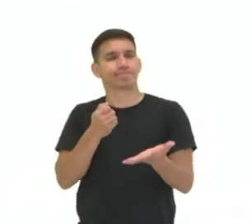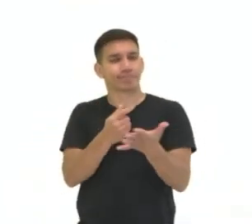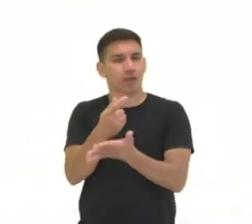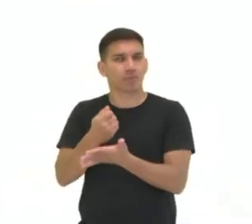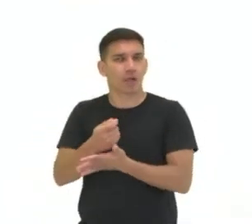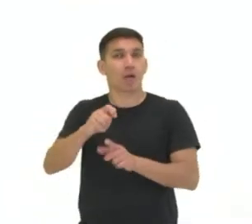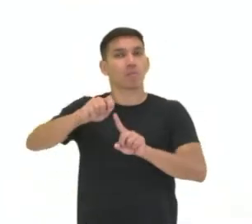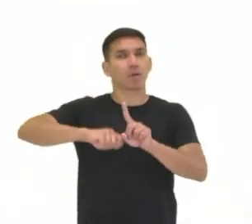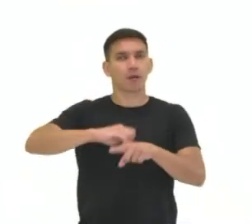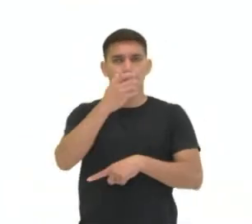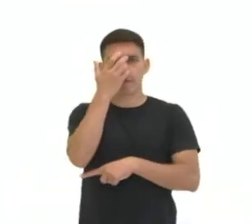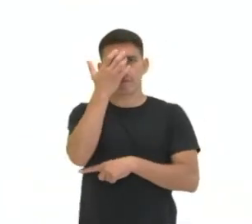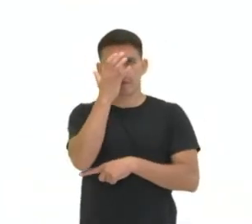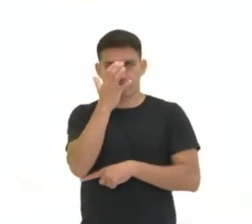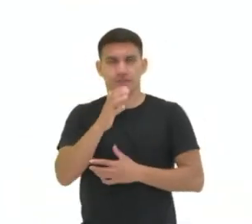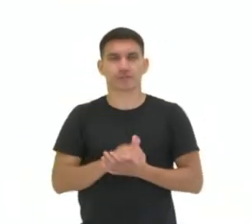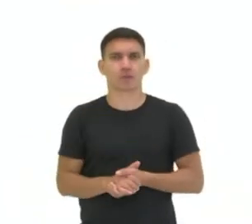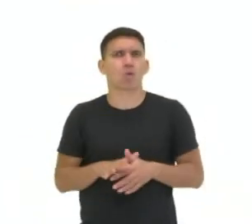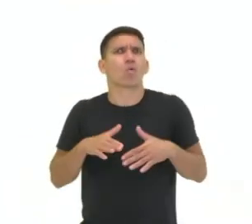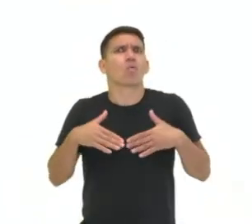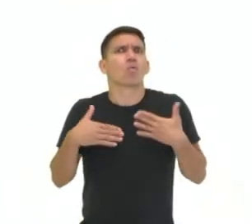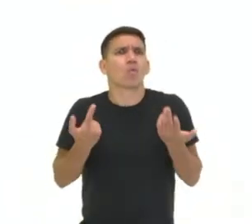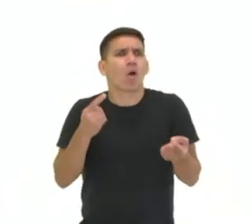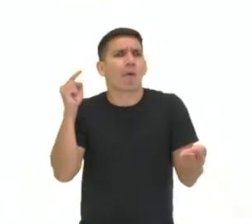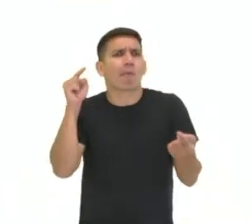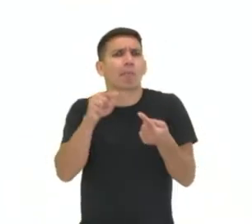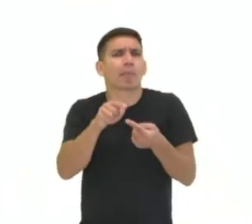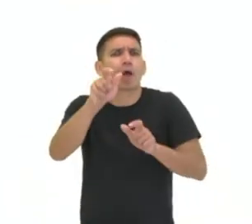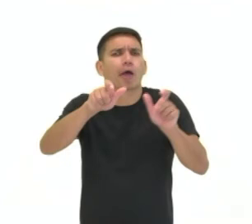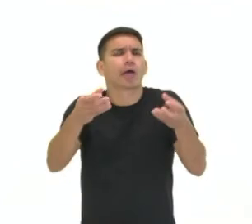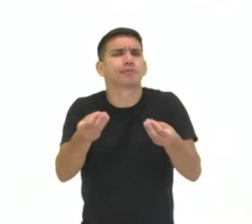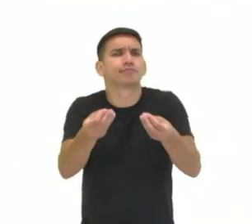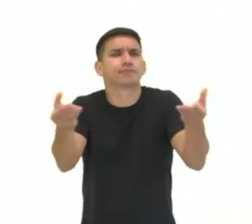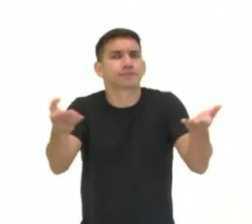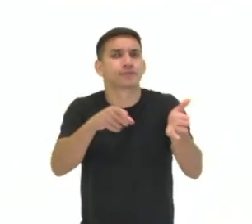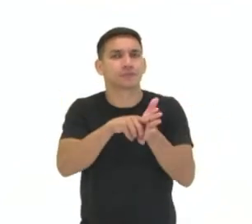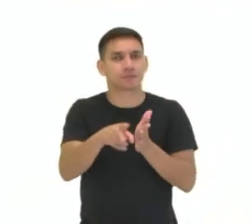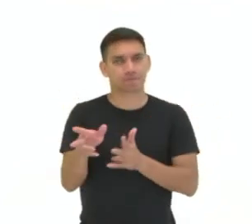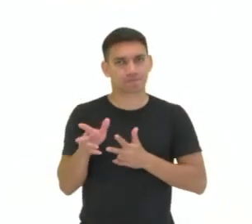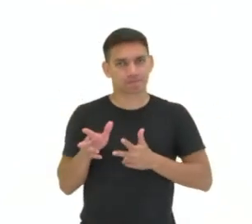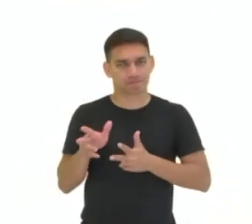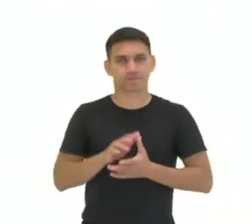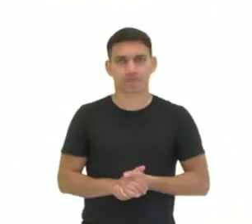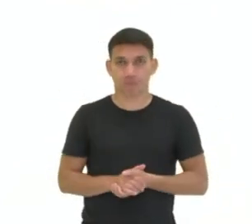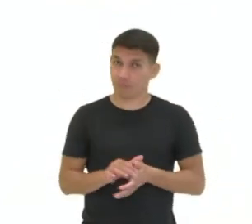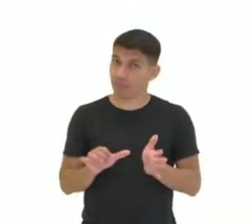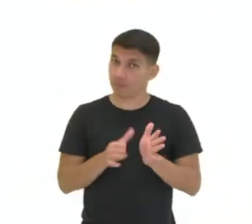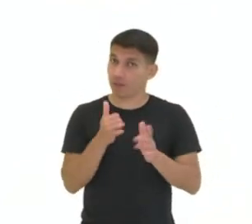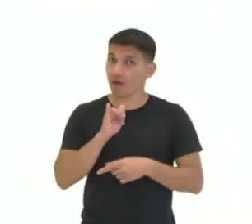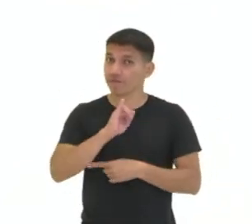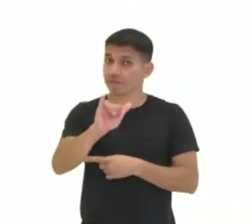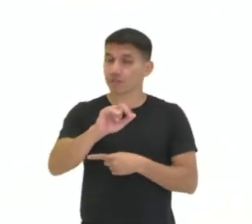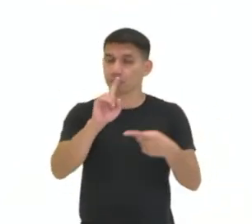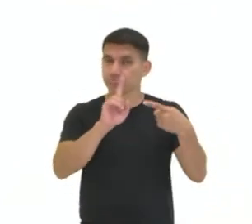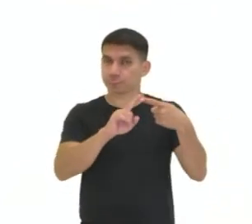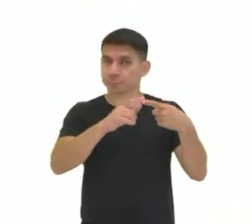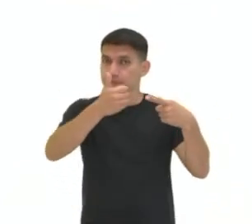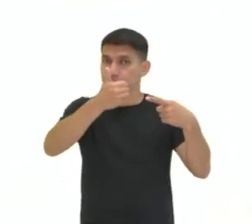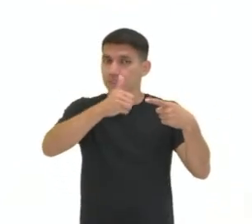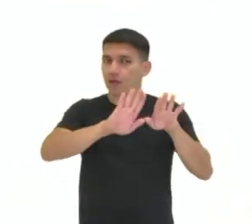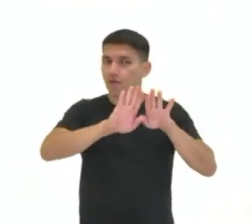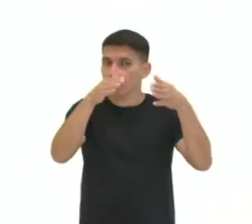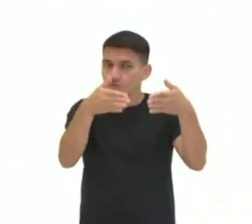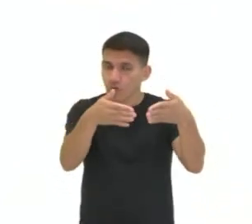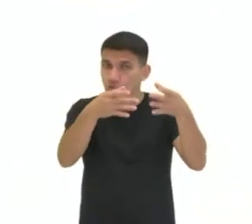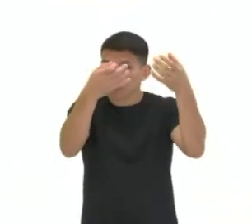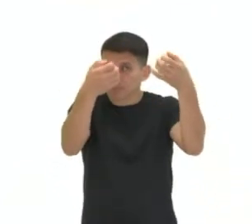ser o público-alvo de cada uma dessas reportagens? Nós podemos afirmar que a primeira reportagem é voltada especificamente